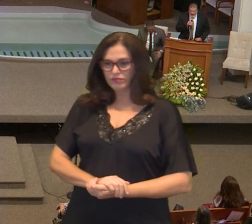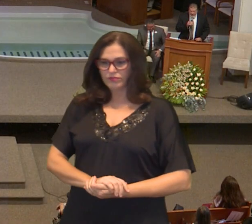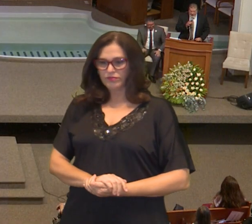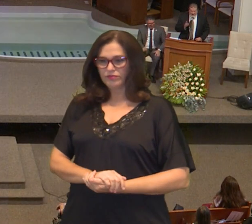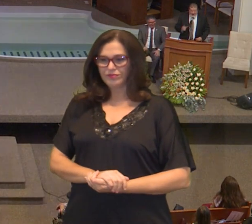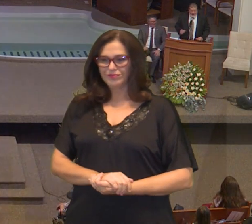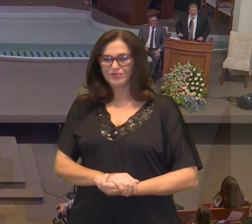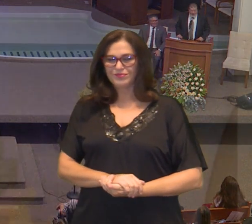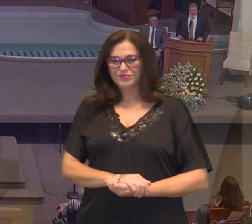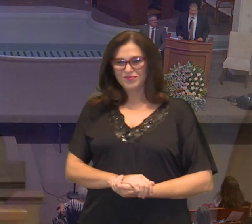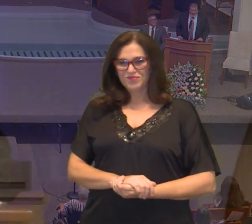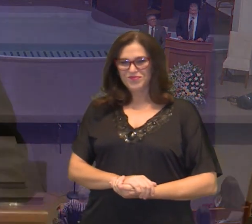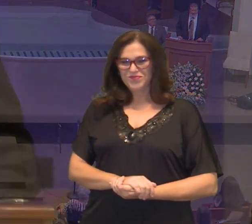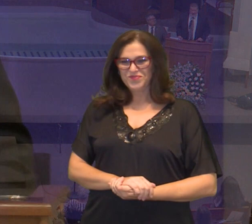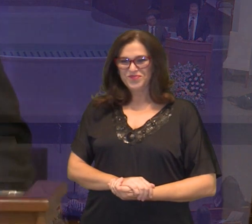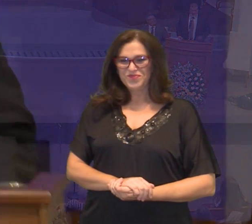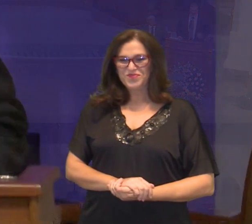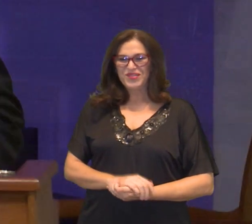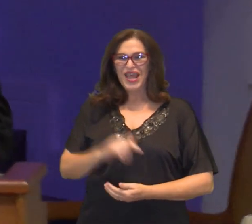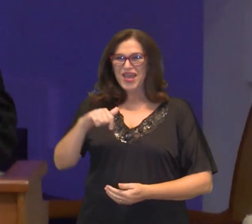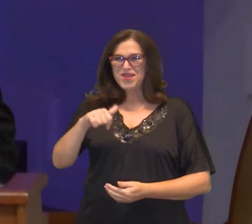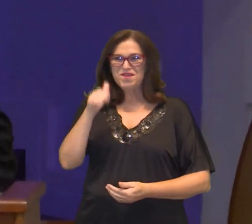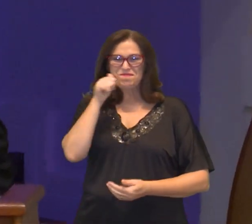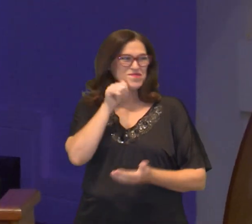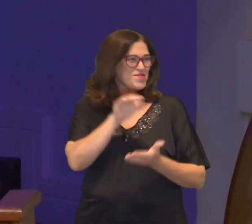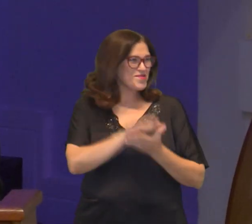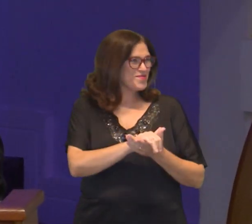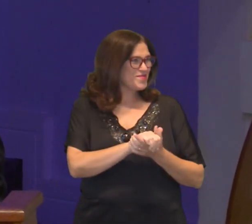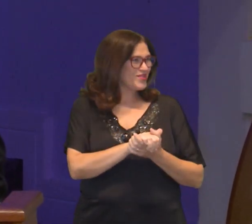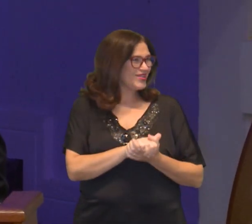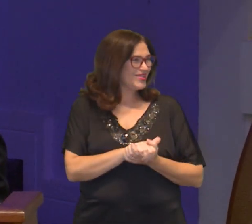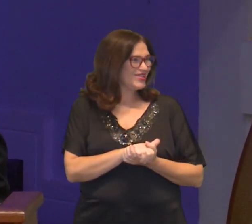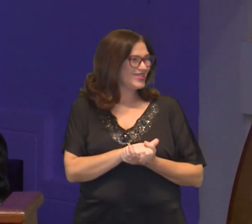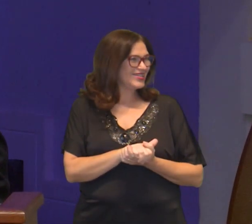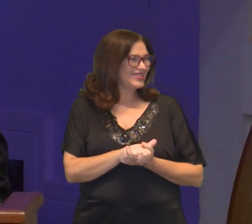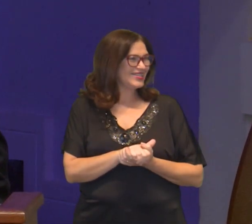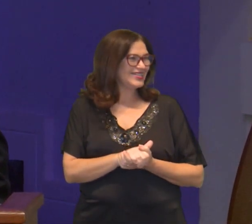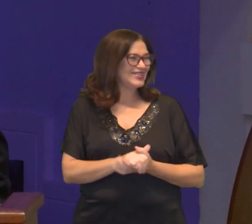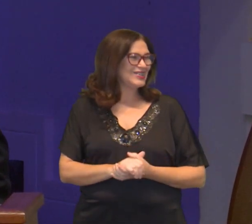E também se encontra aqui a minha esposa, Eunir,